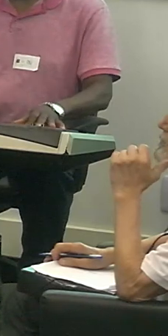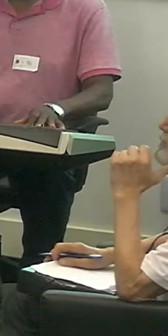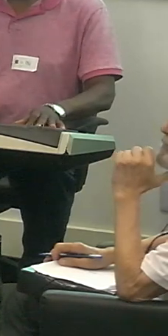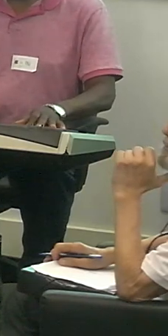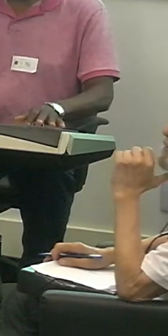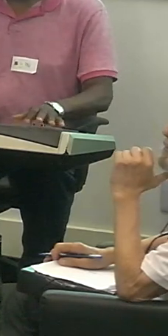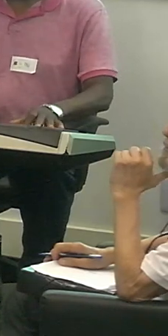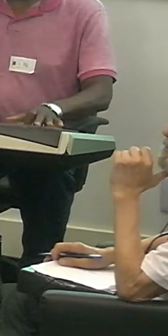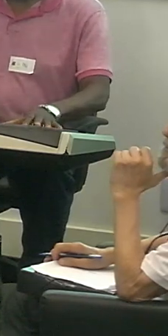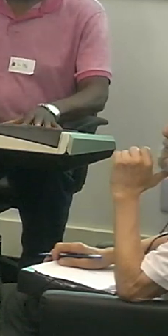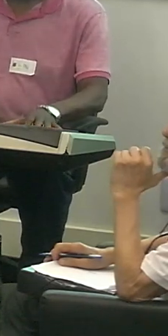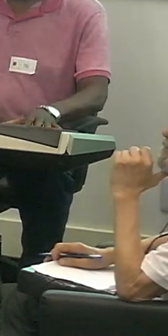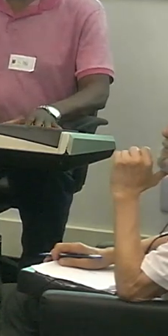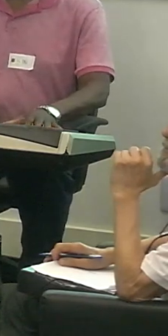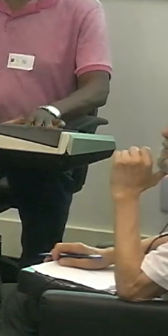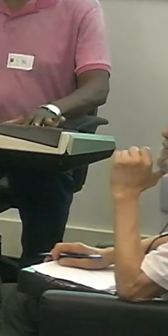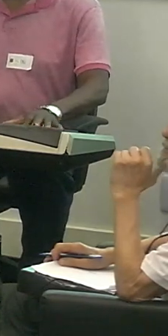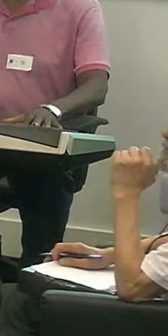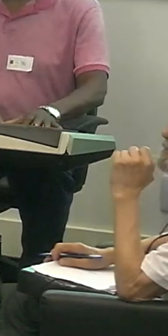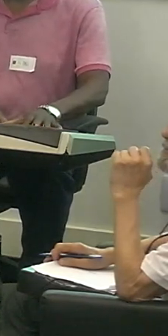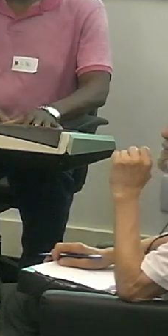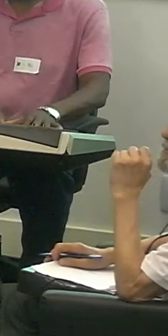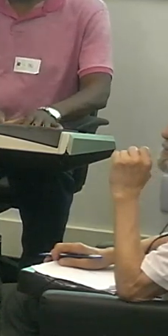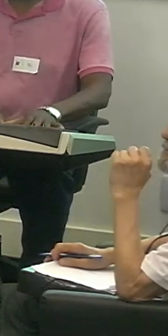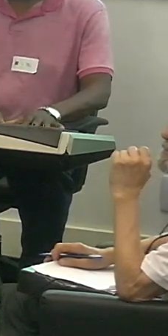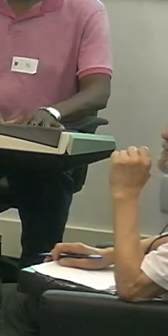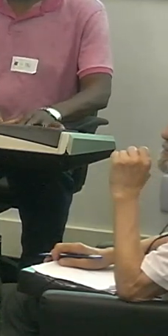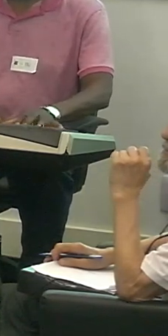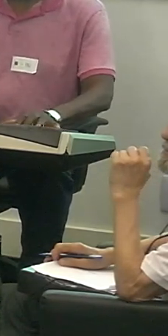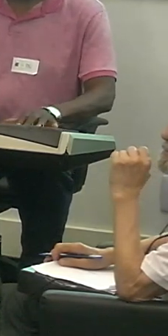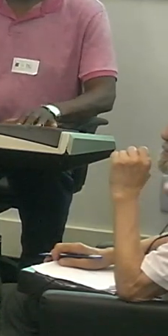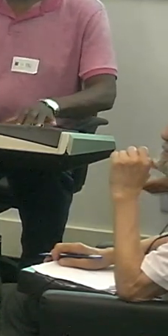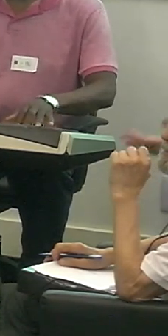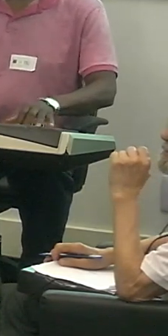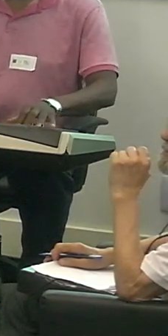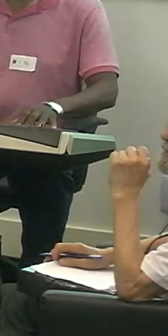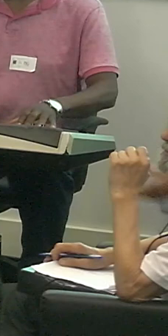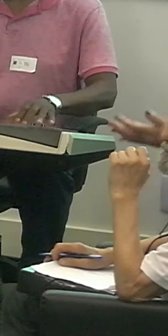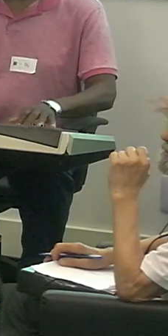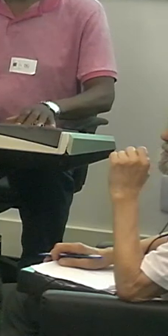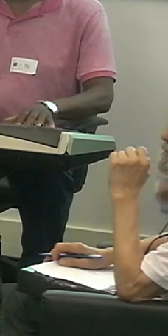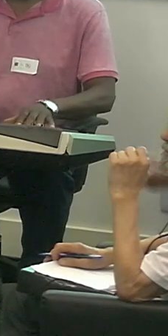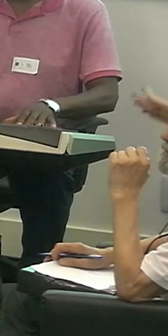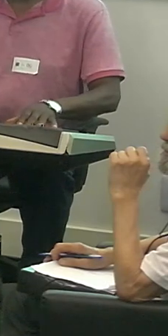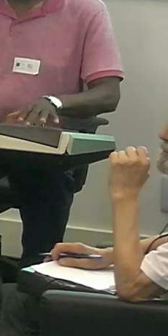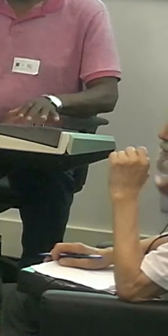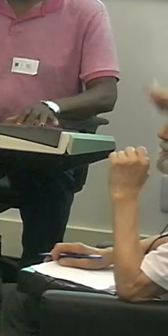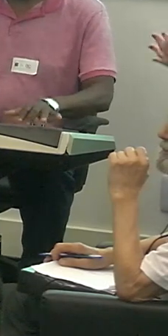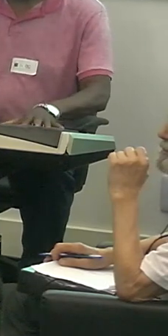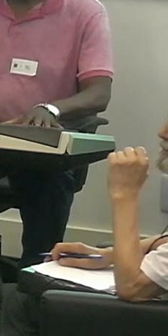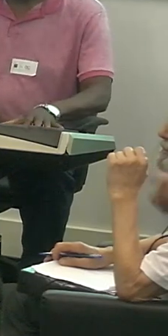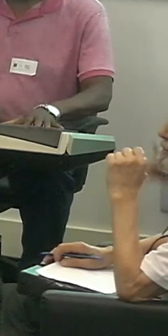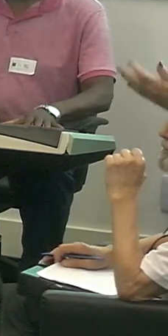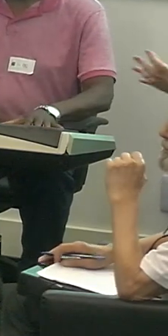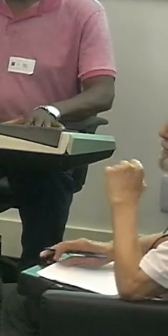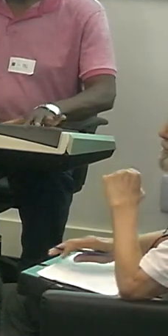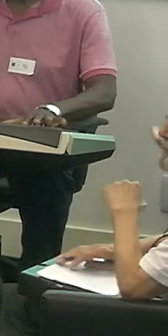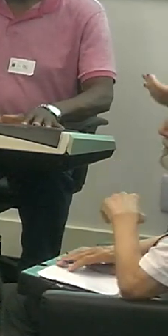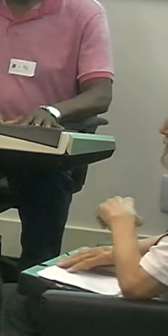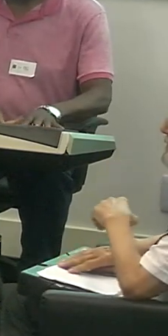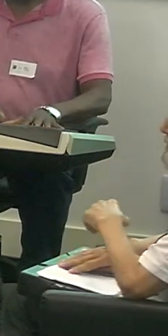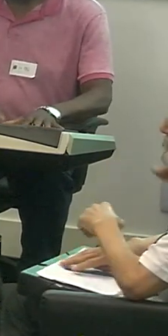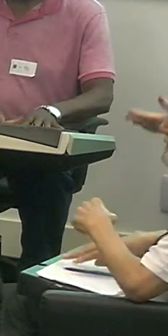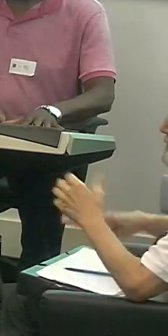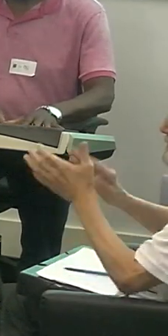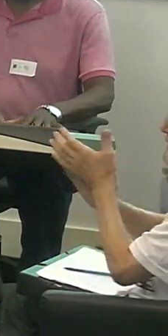Você me pergunta pela minha paixão. Digo que estou encantada como